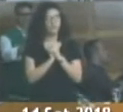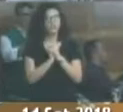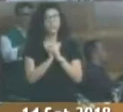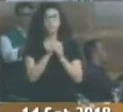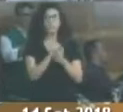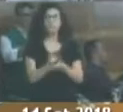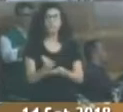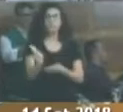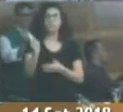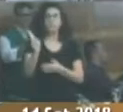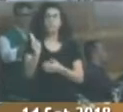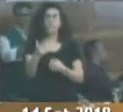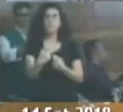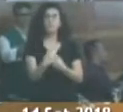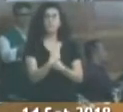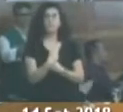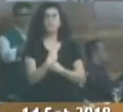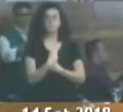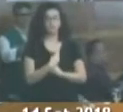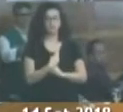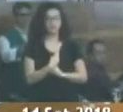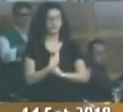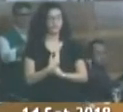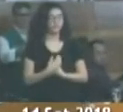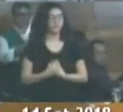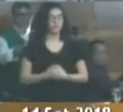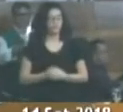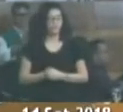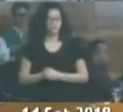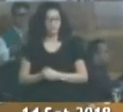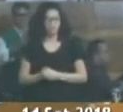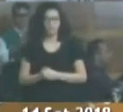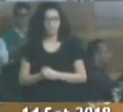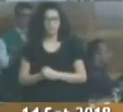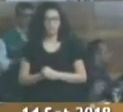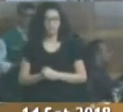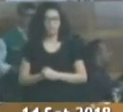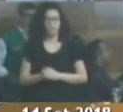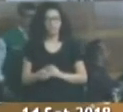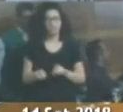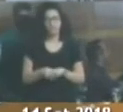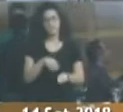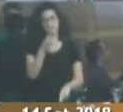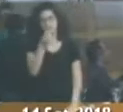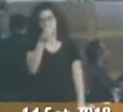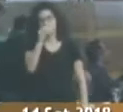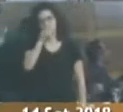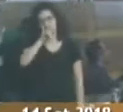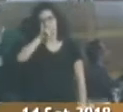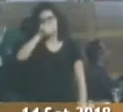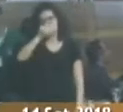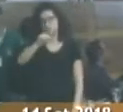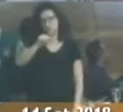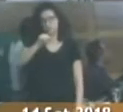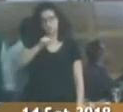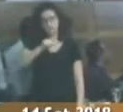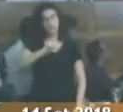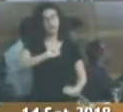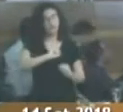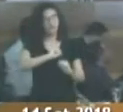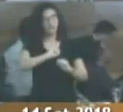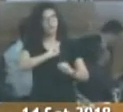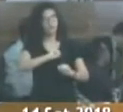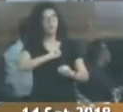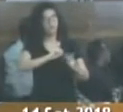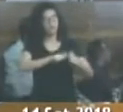né, preservadas. E também esse período aí de 70 dias desde a desova para poder estar povoando as